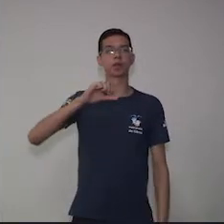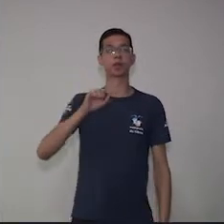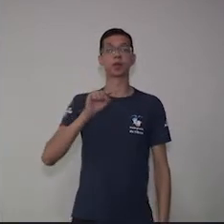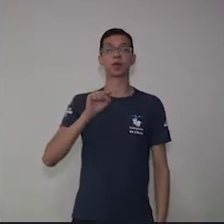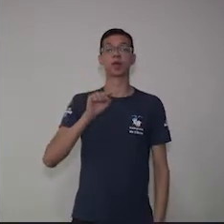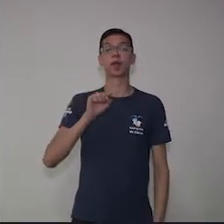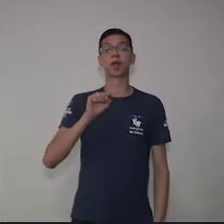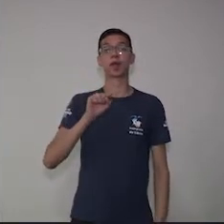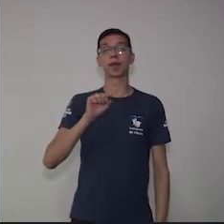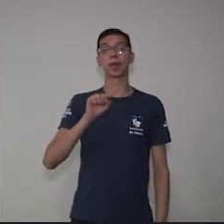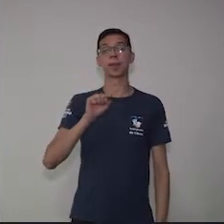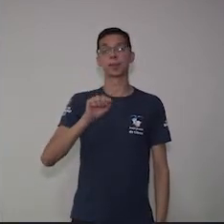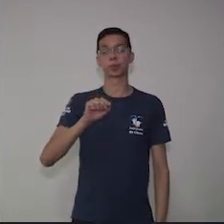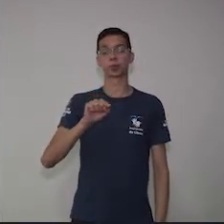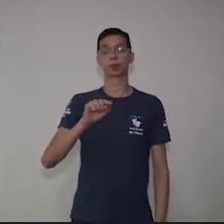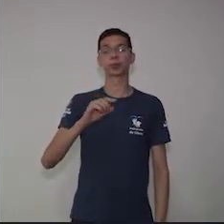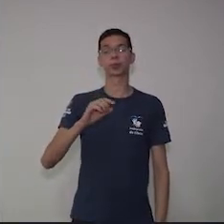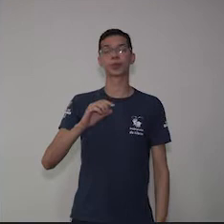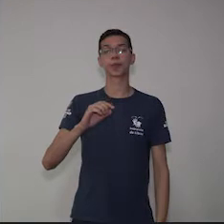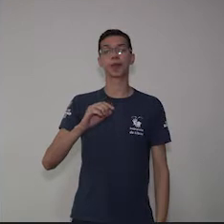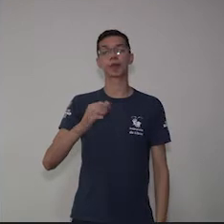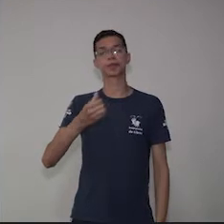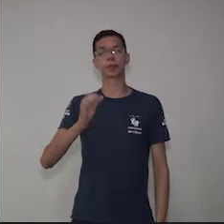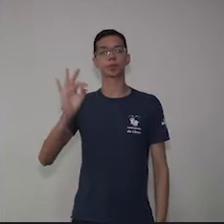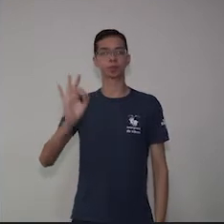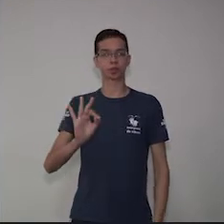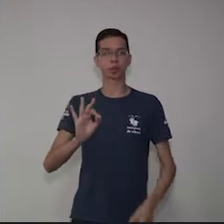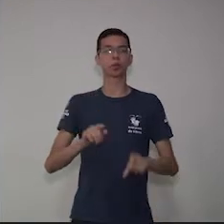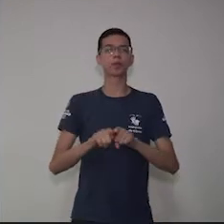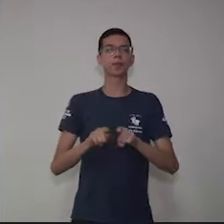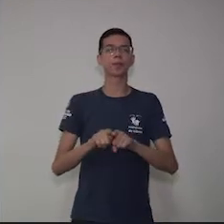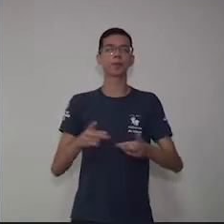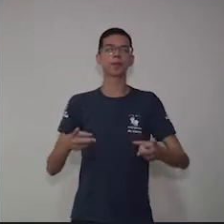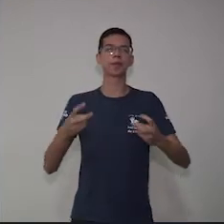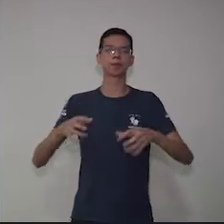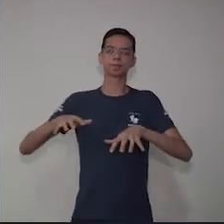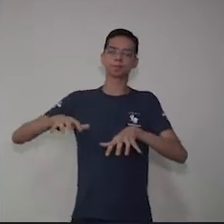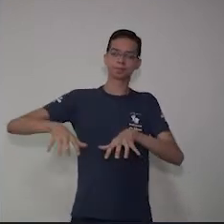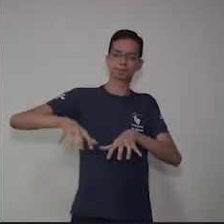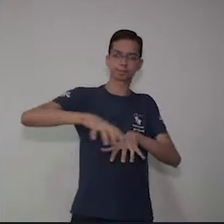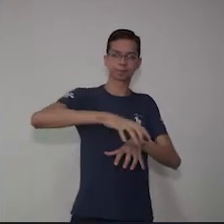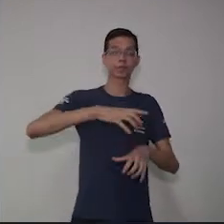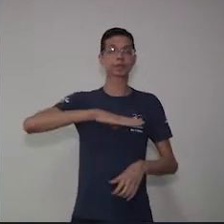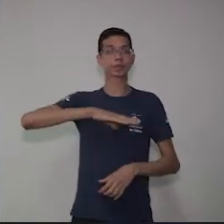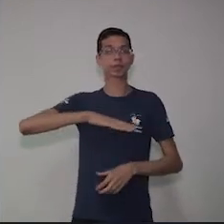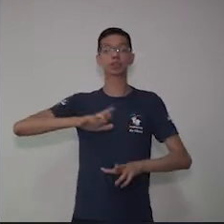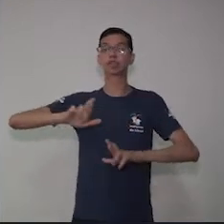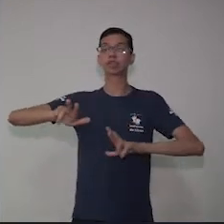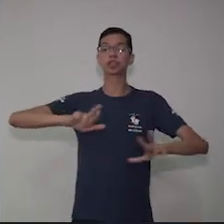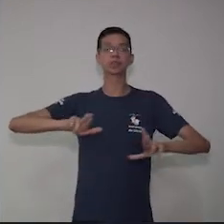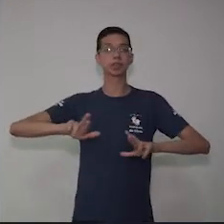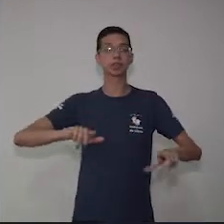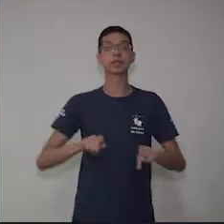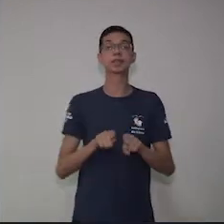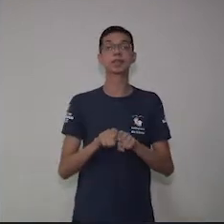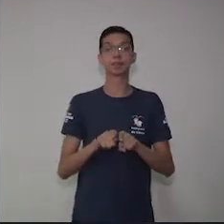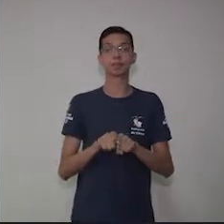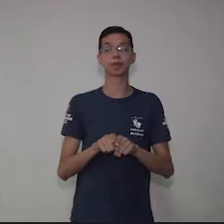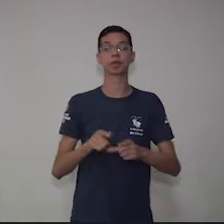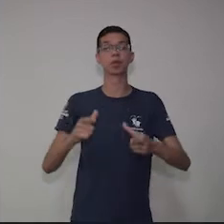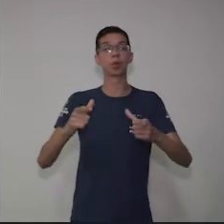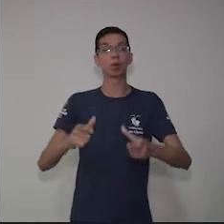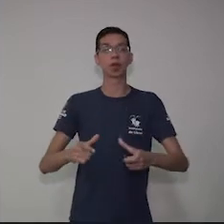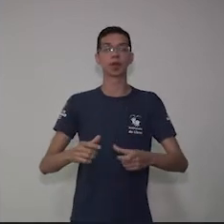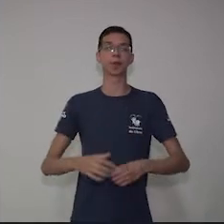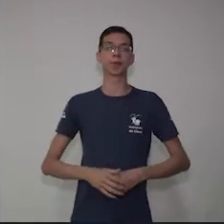maior aproximação das prevalências nas diferentes regiões do município, e também a aproximação de prevalência entre as regiões de